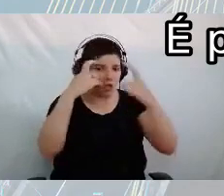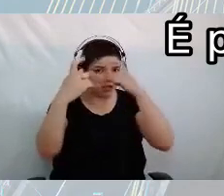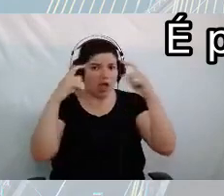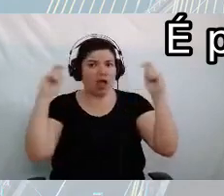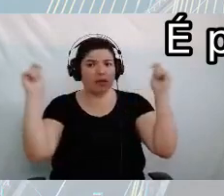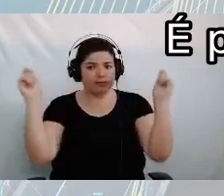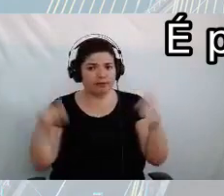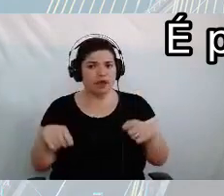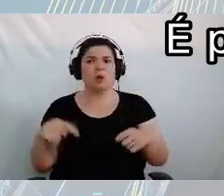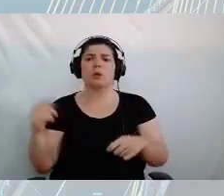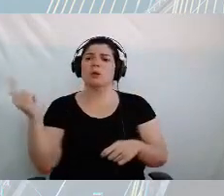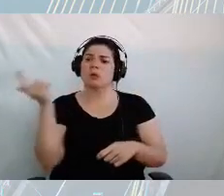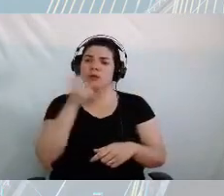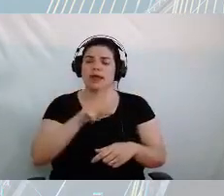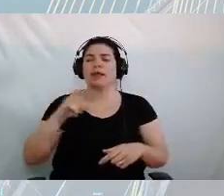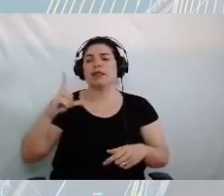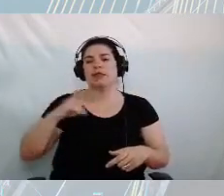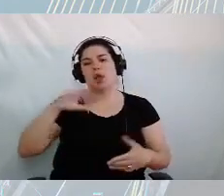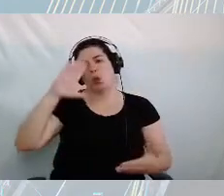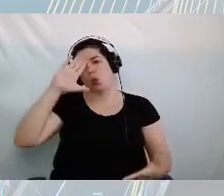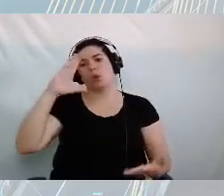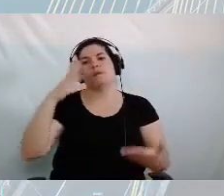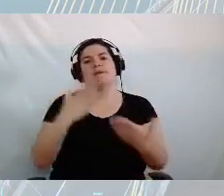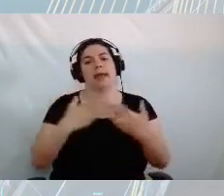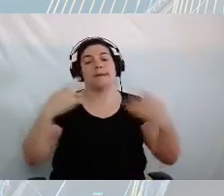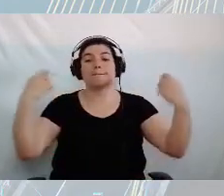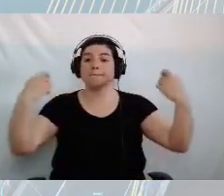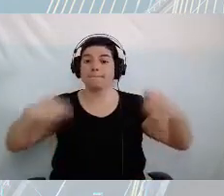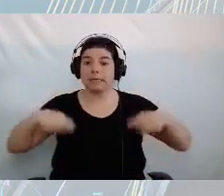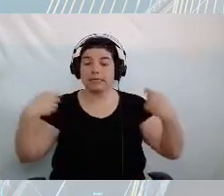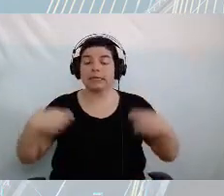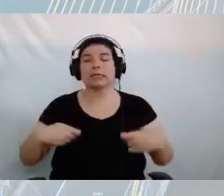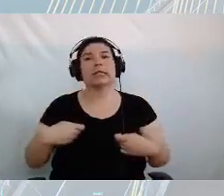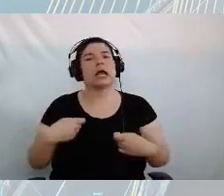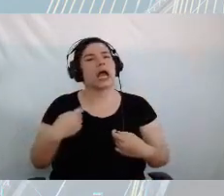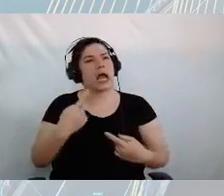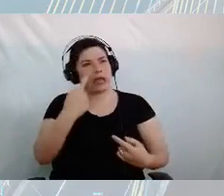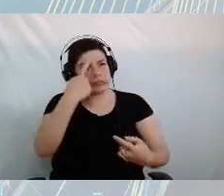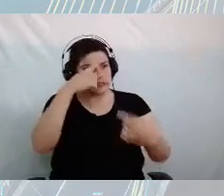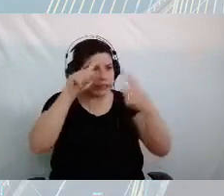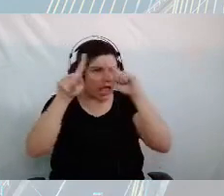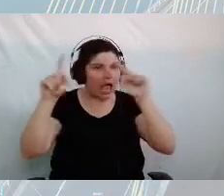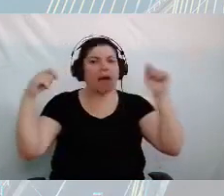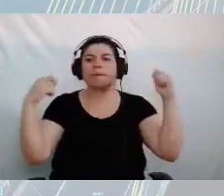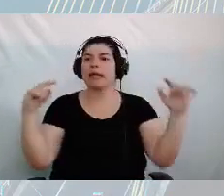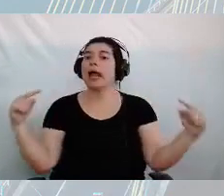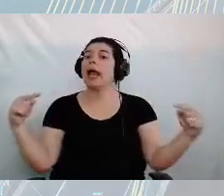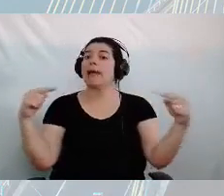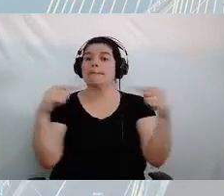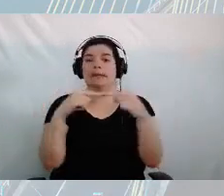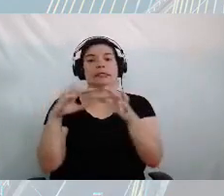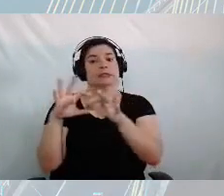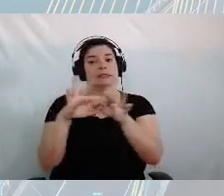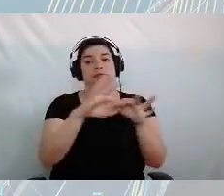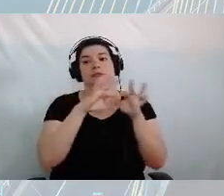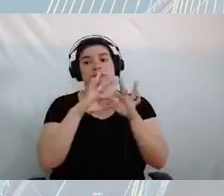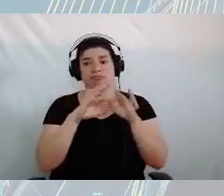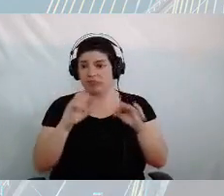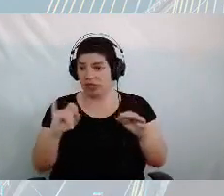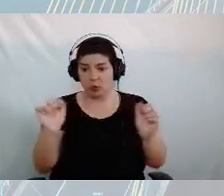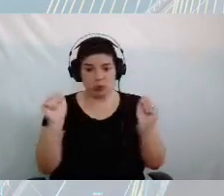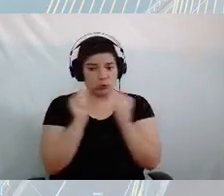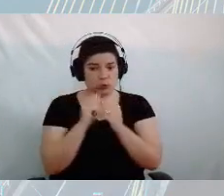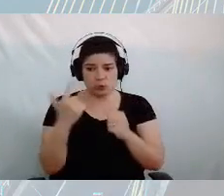para construir um produto. As ideias precisam convergir. E se as pessoas não estiverem engajadas, um produto não nasce. Afinal de contas,